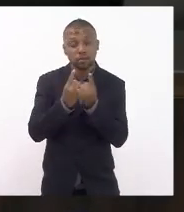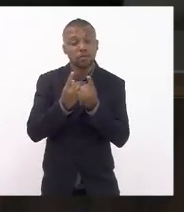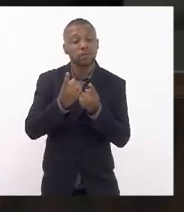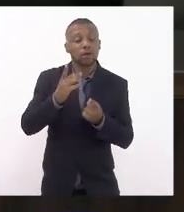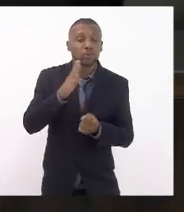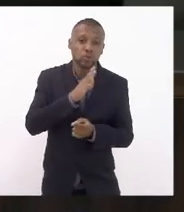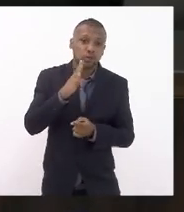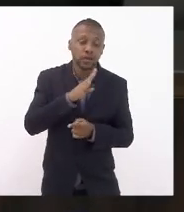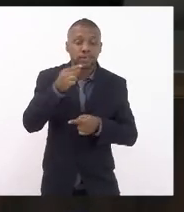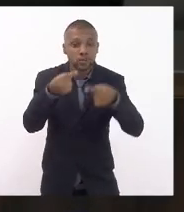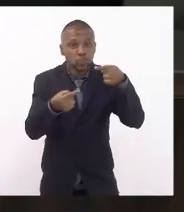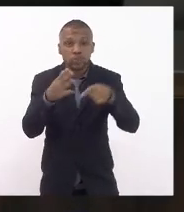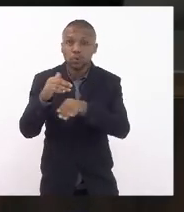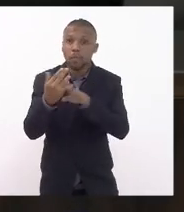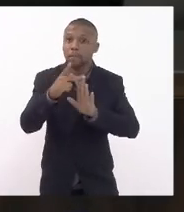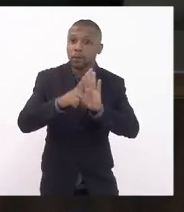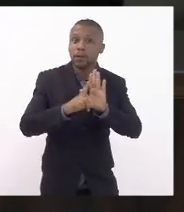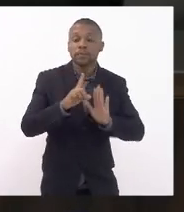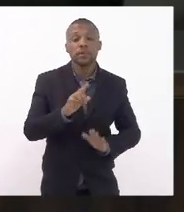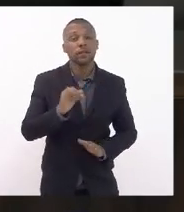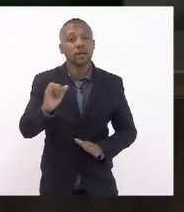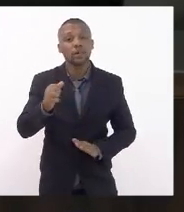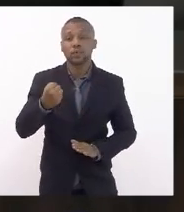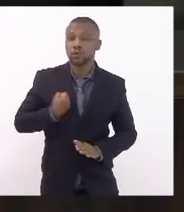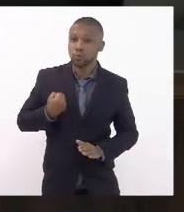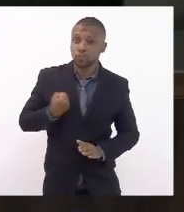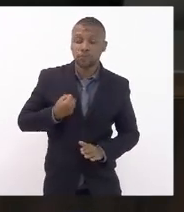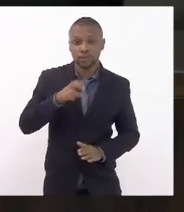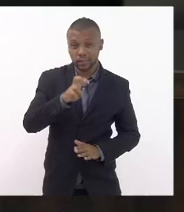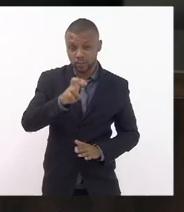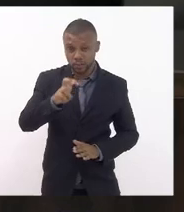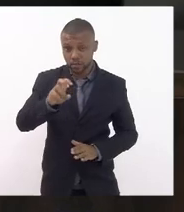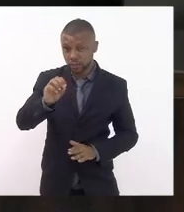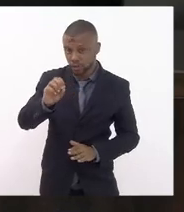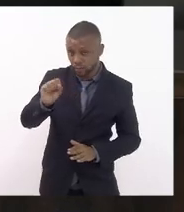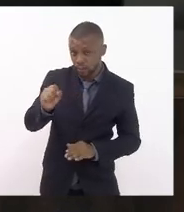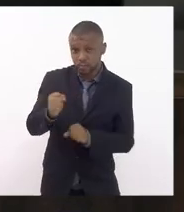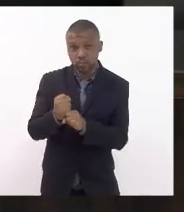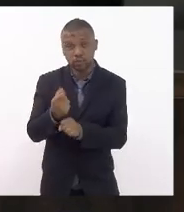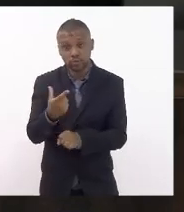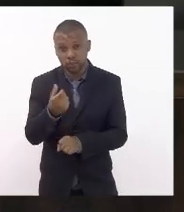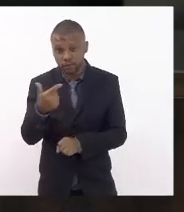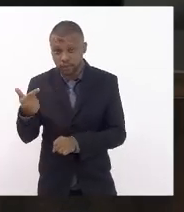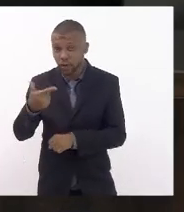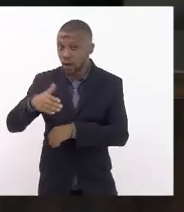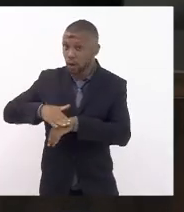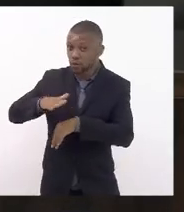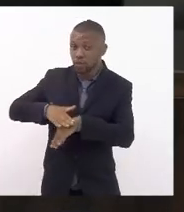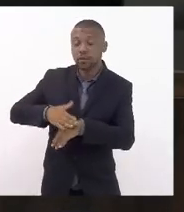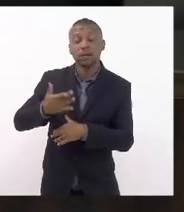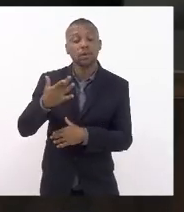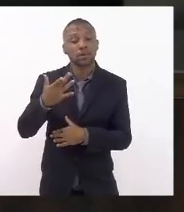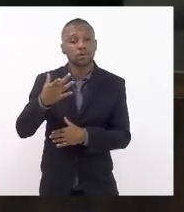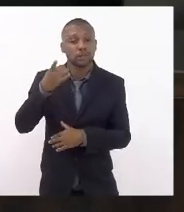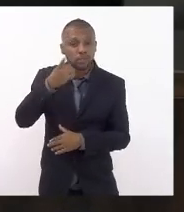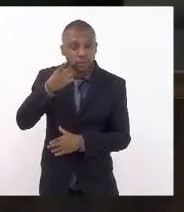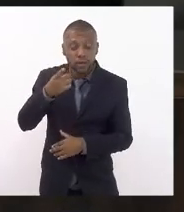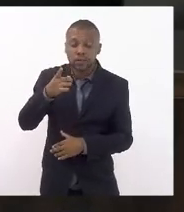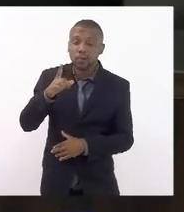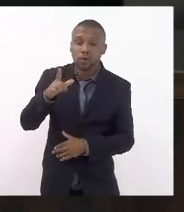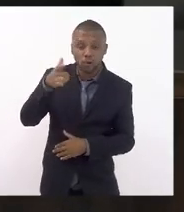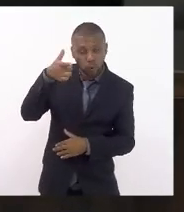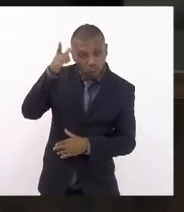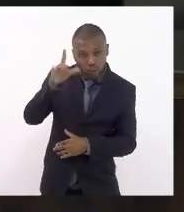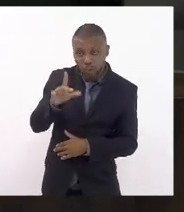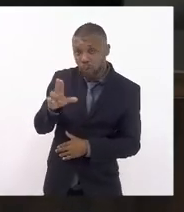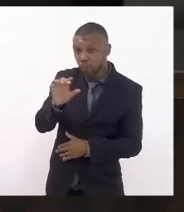discussão única, projeto de lei número 5508 de 22, de autoria dos deputados Luiz Paulo, André Siciliano e